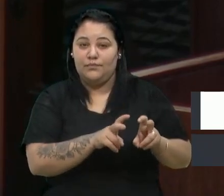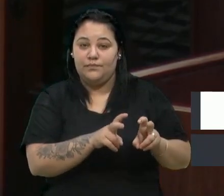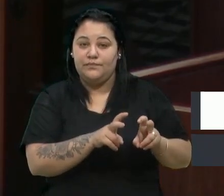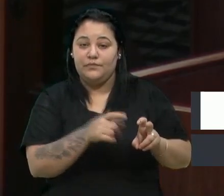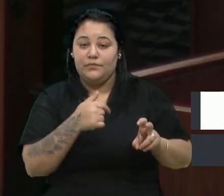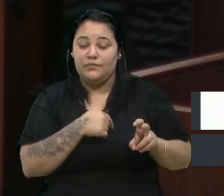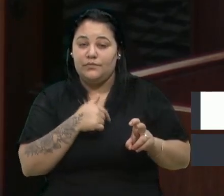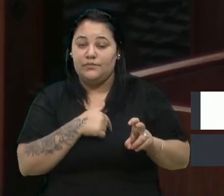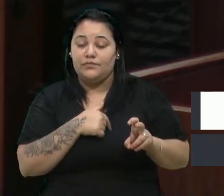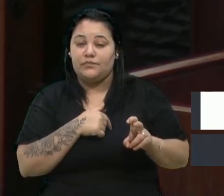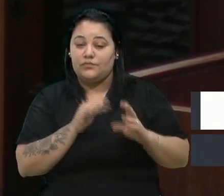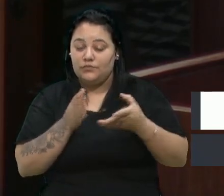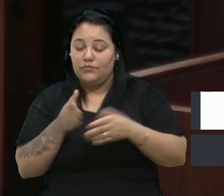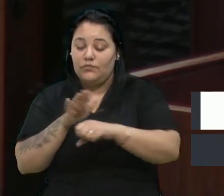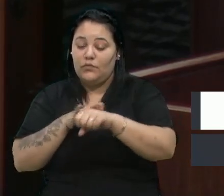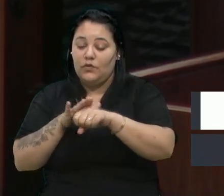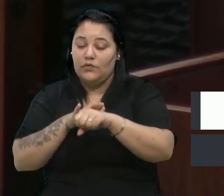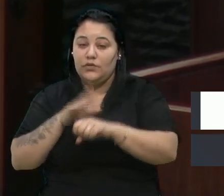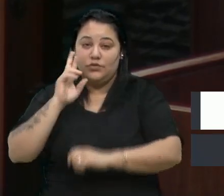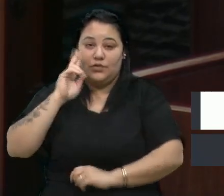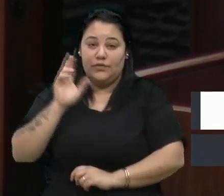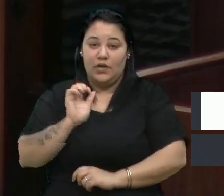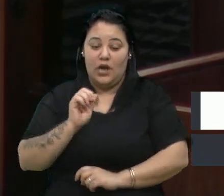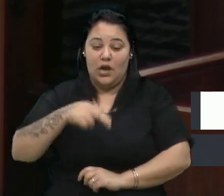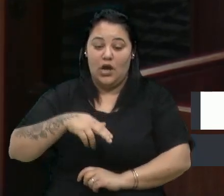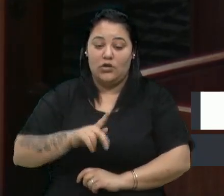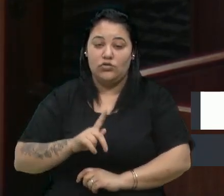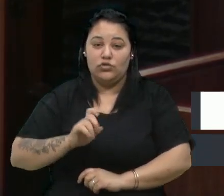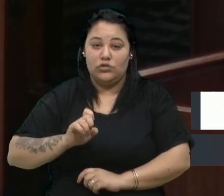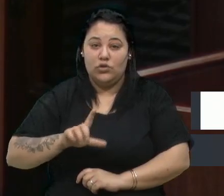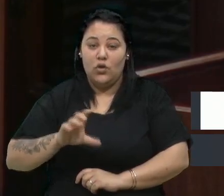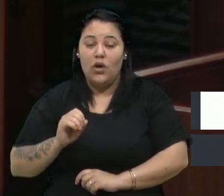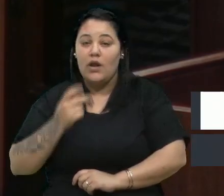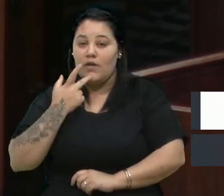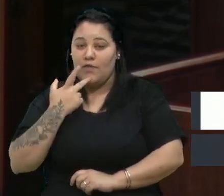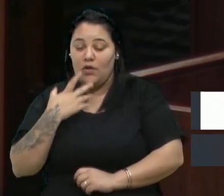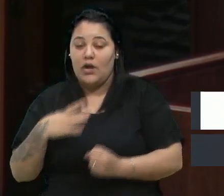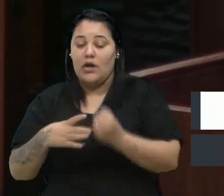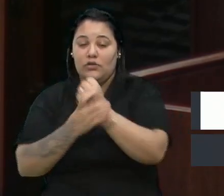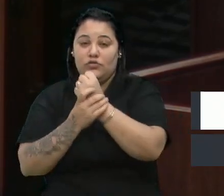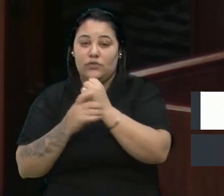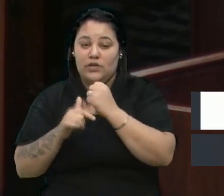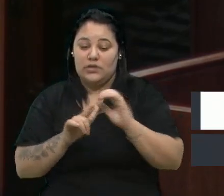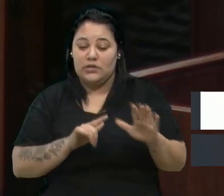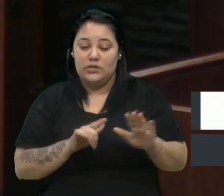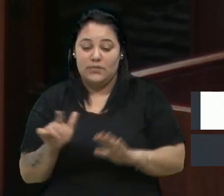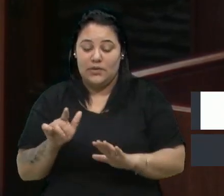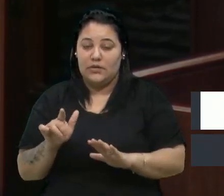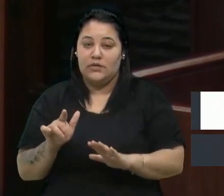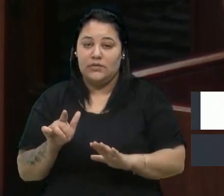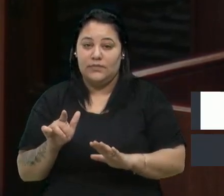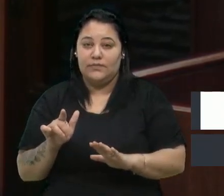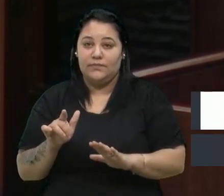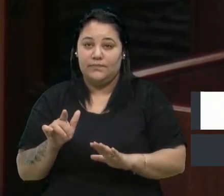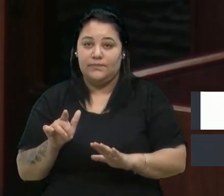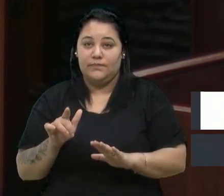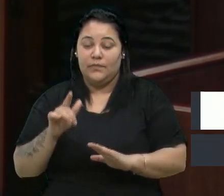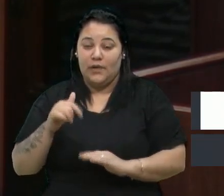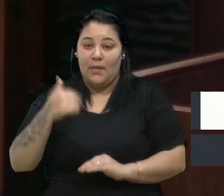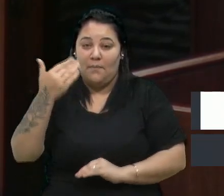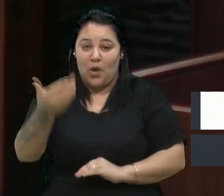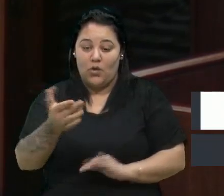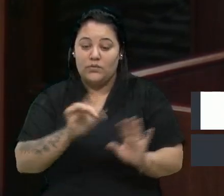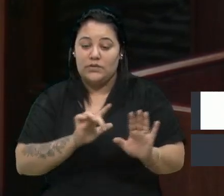acabei de falar com o diretor Ângelo, e ele me garantiu que, se não nessa semana, no mais tardar entre a próxima